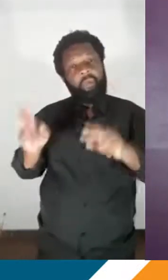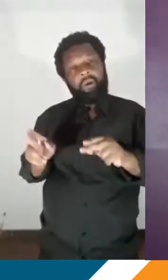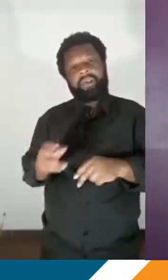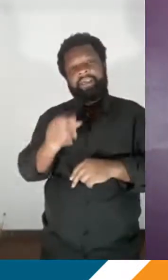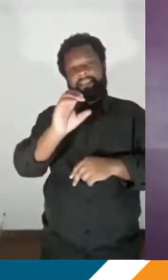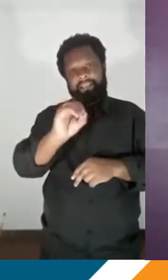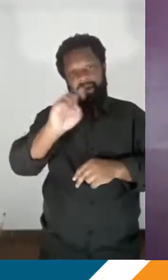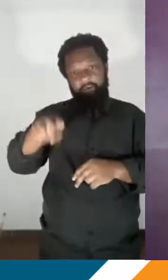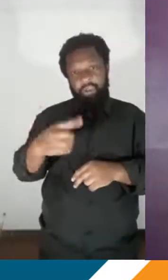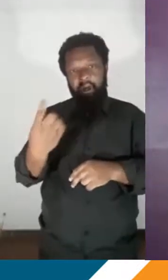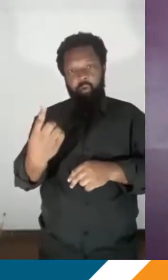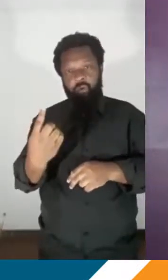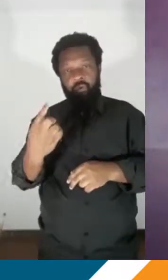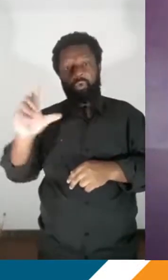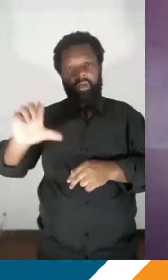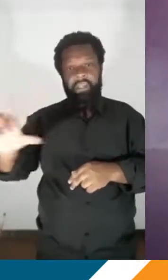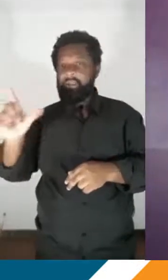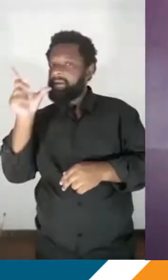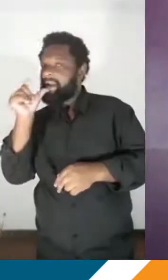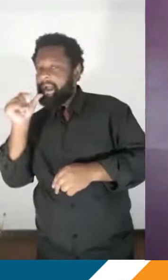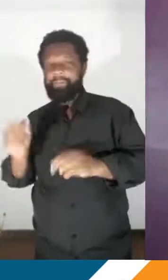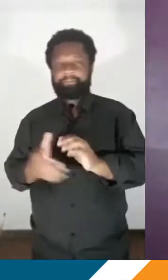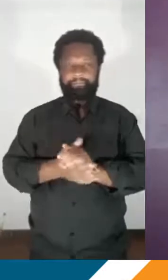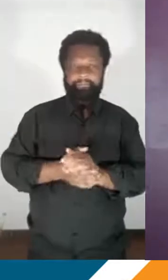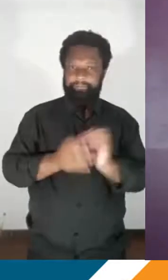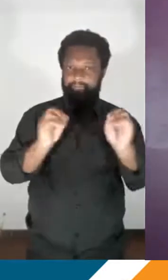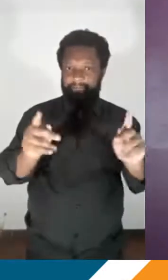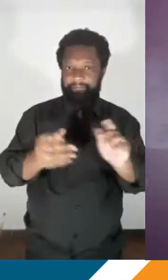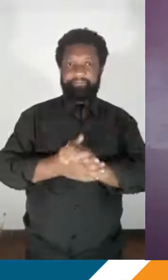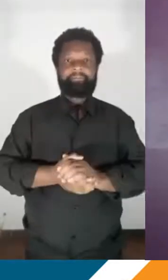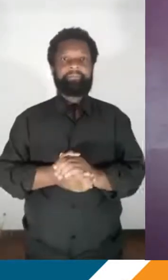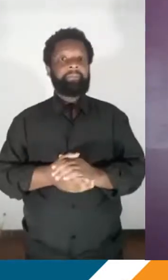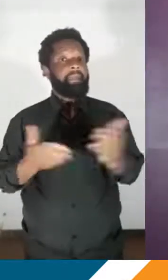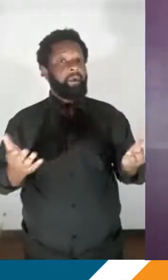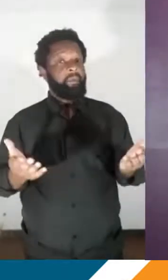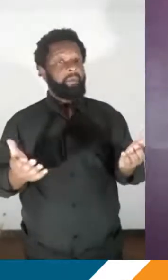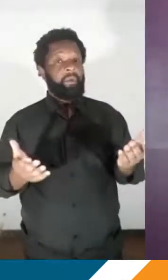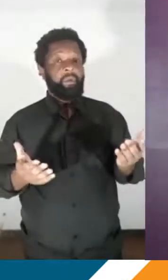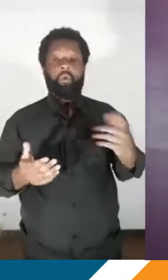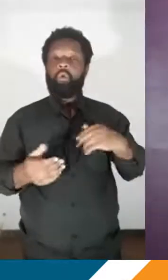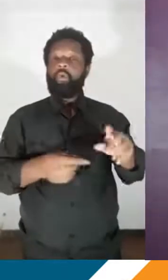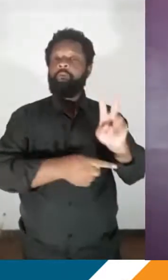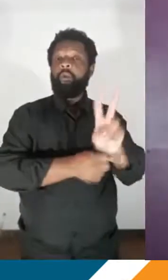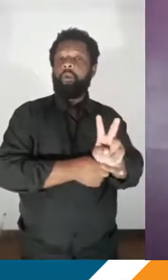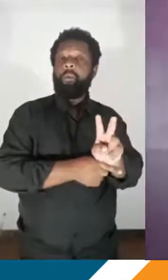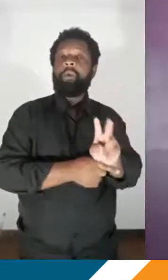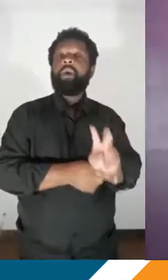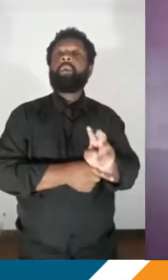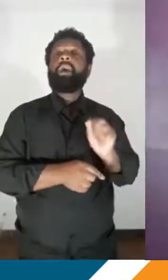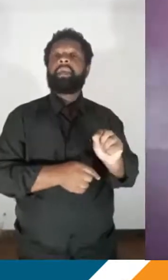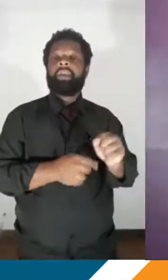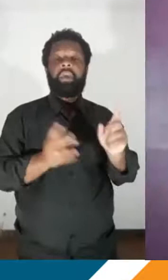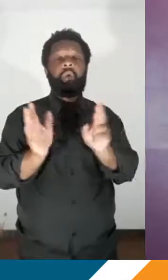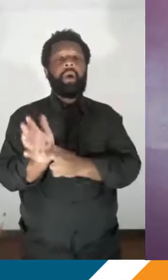0,1 litros de água. ok? Então, o volume da